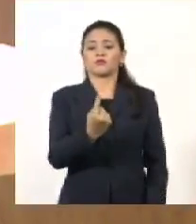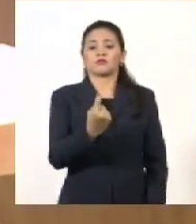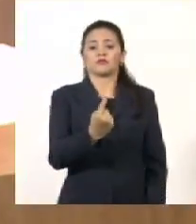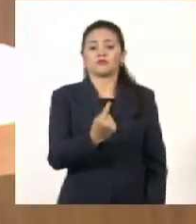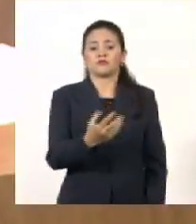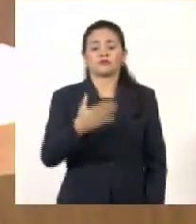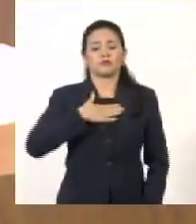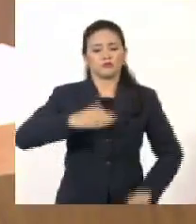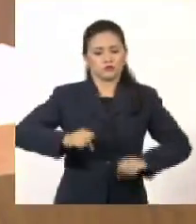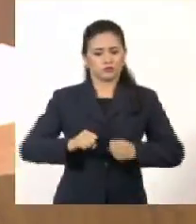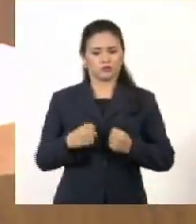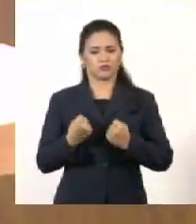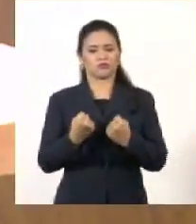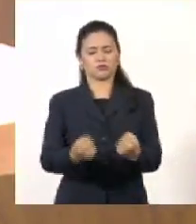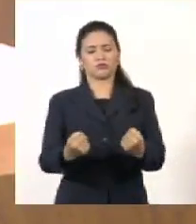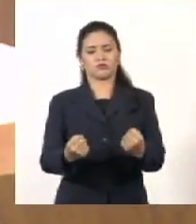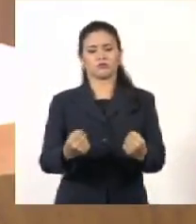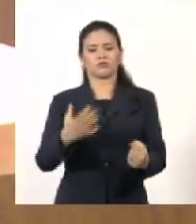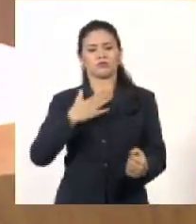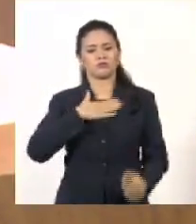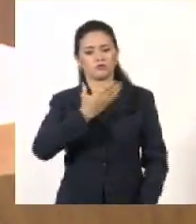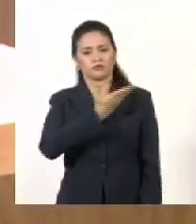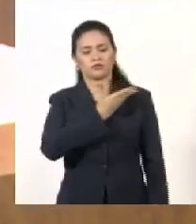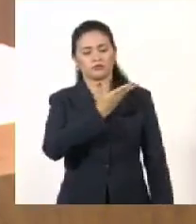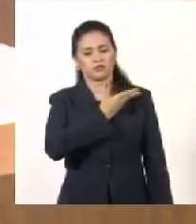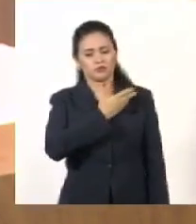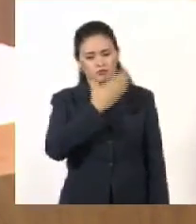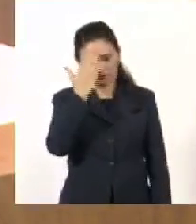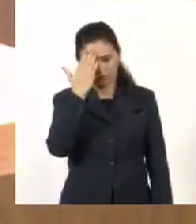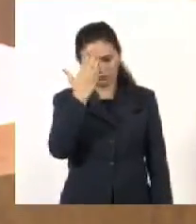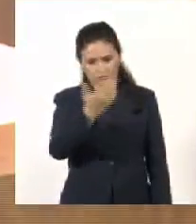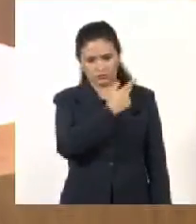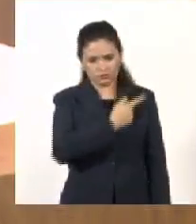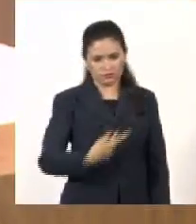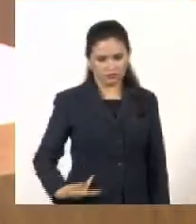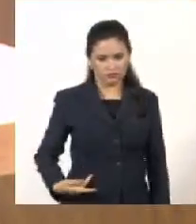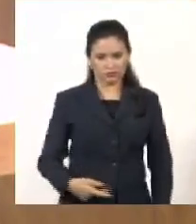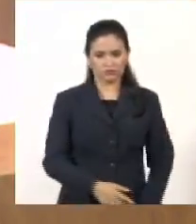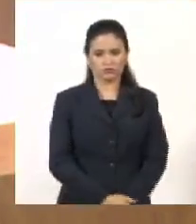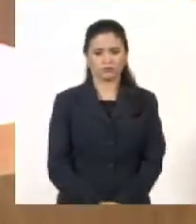com as minhas forças e com os meus companheiros. Muito obrigado, presidenta.